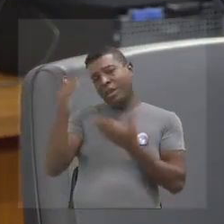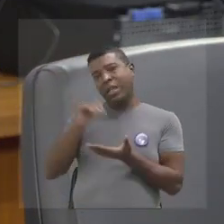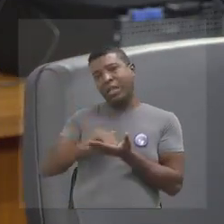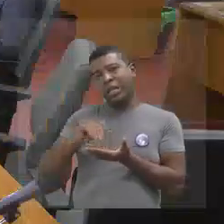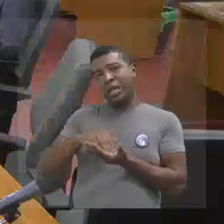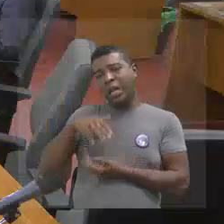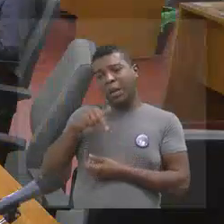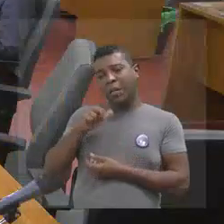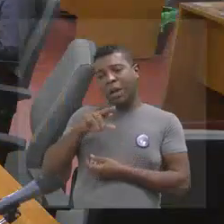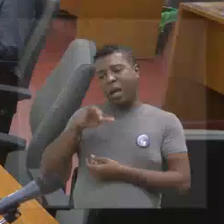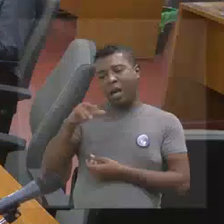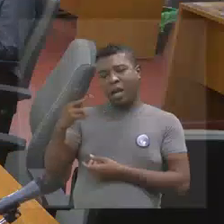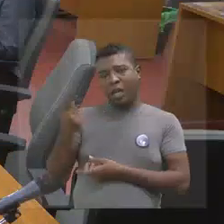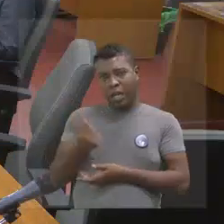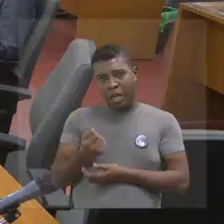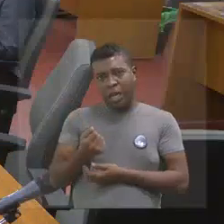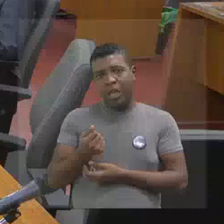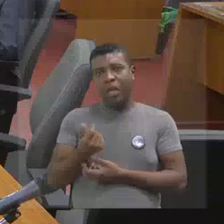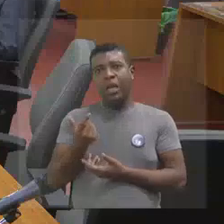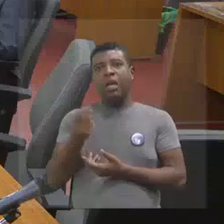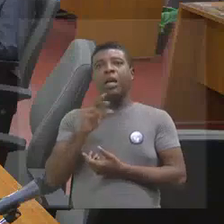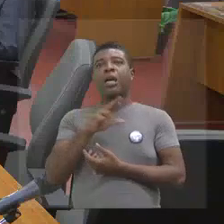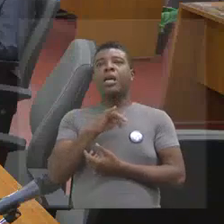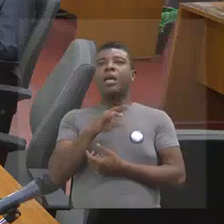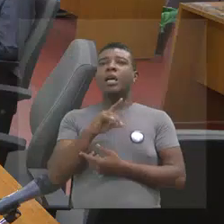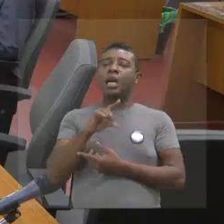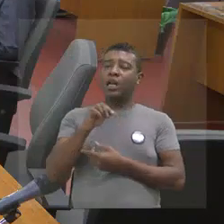considerações Deputado Campos